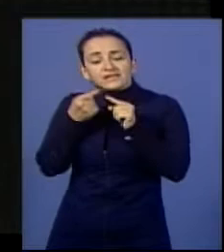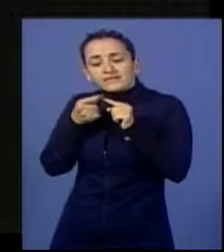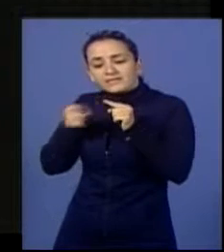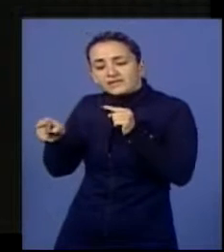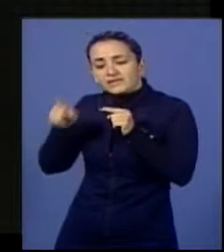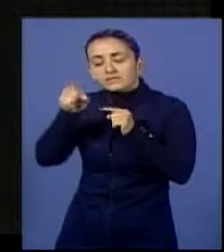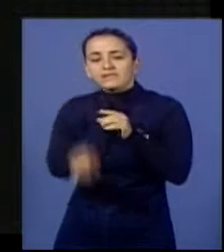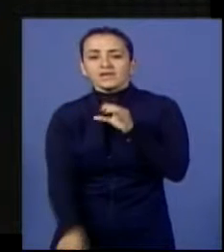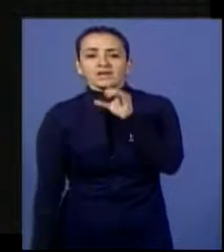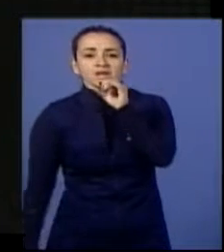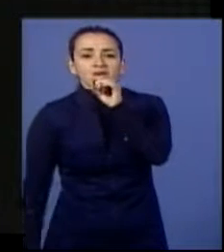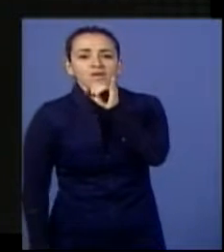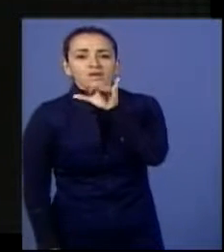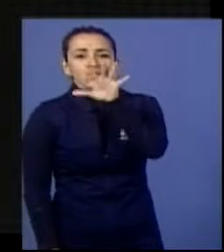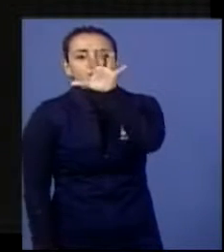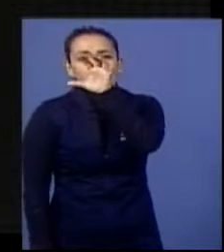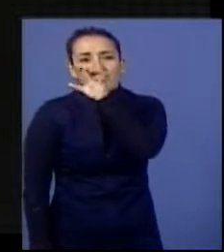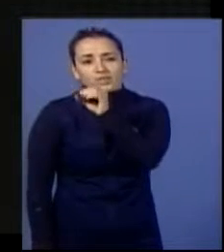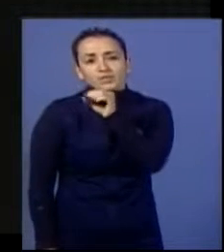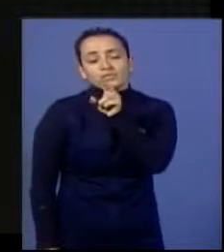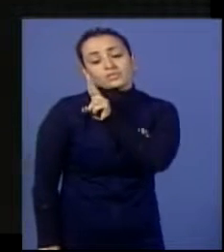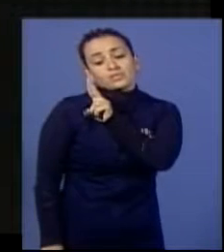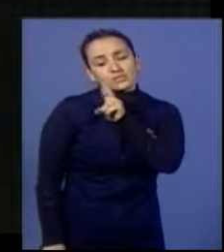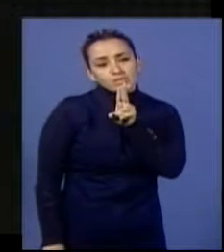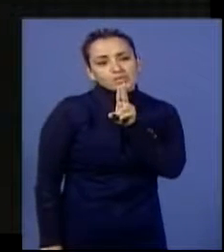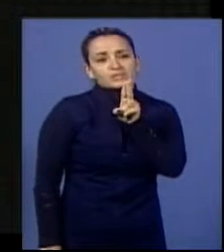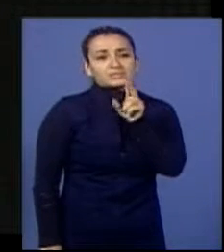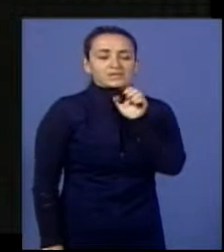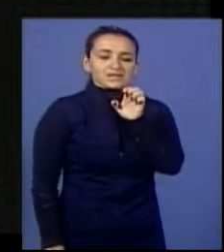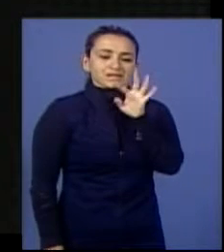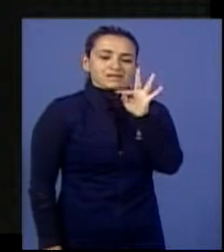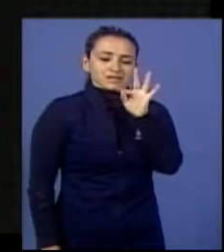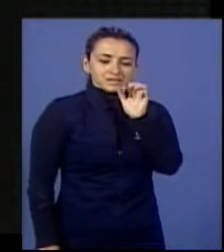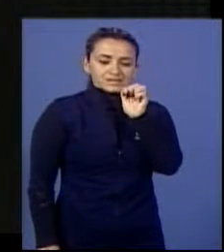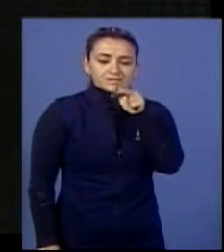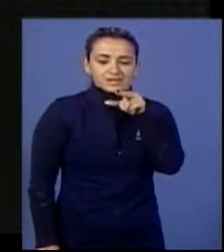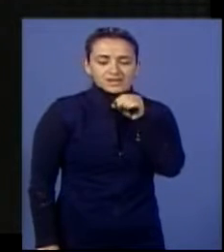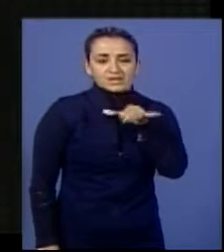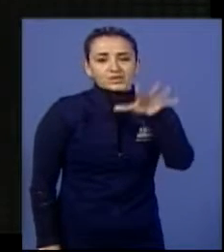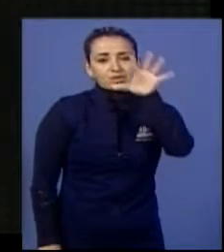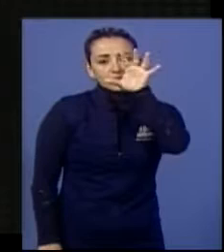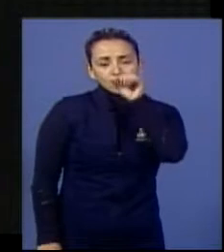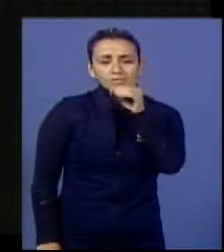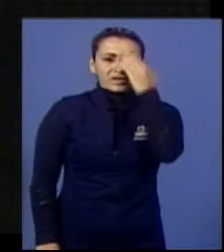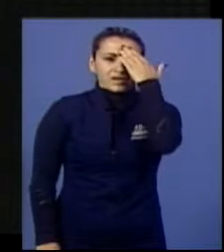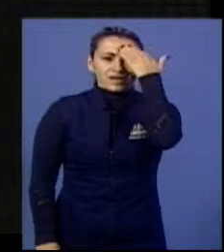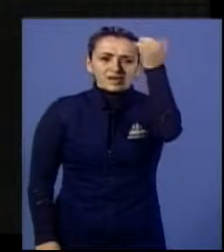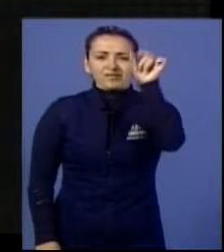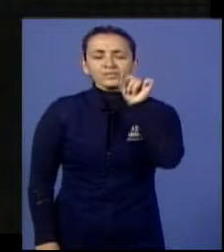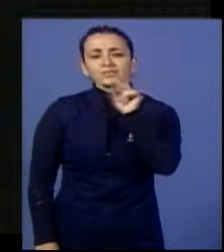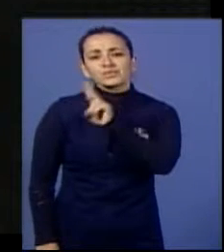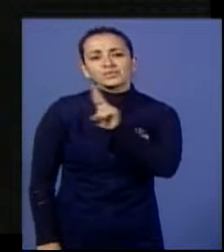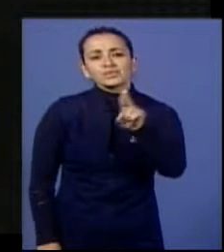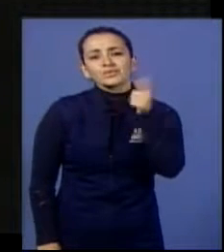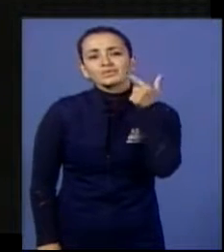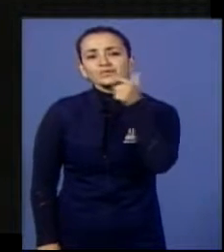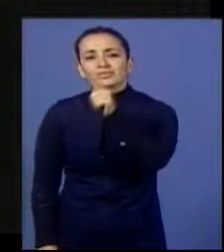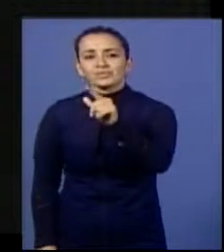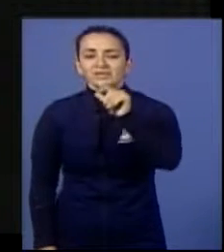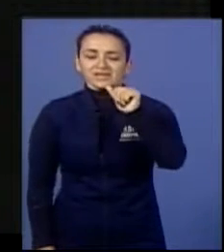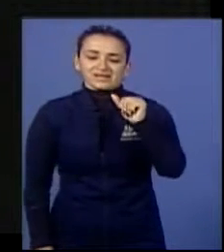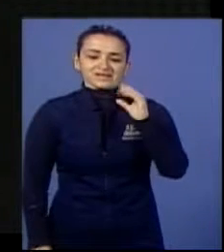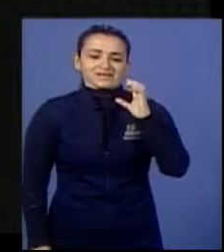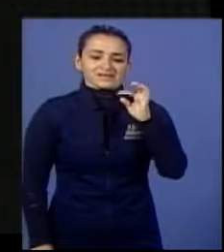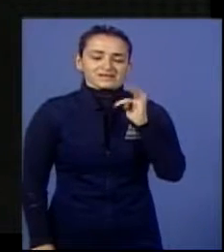oico. Então, o nome desse composto é ácido etanoico. Conhecido também, por aí, como ácido